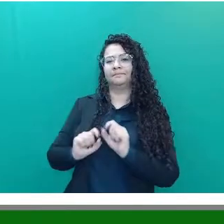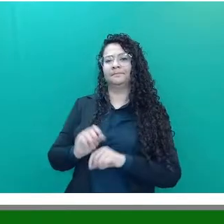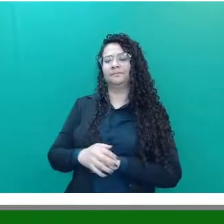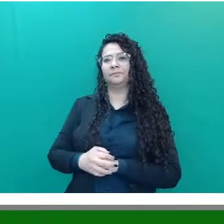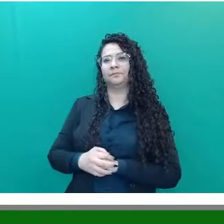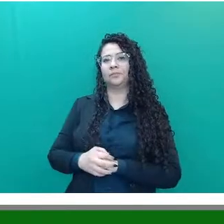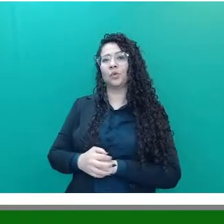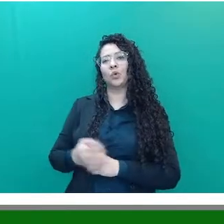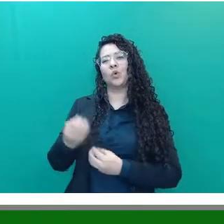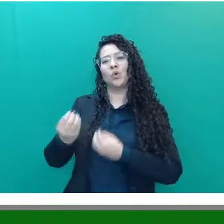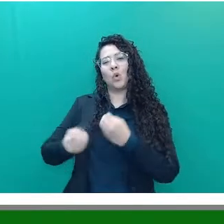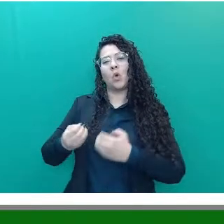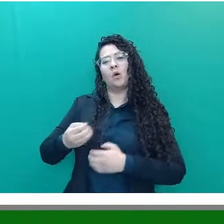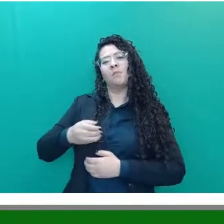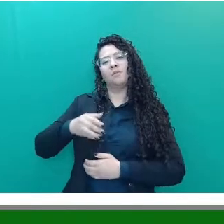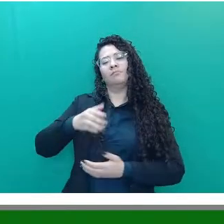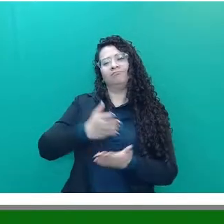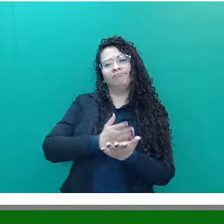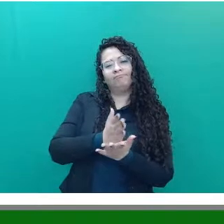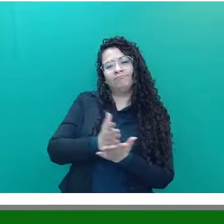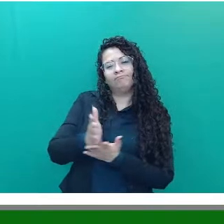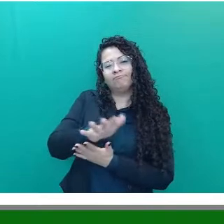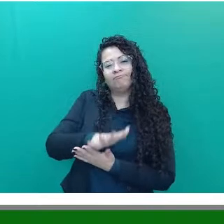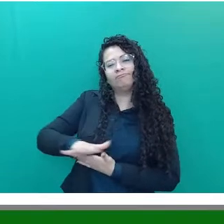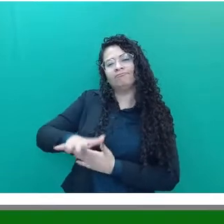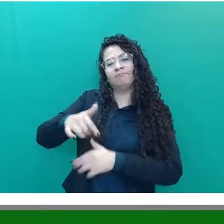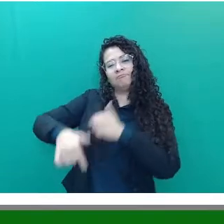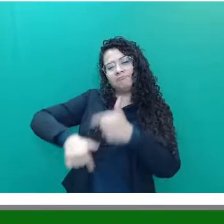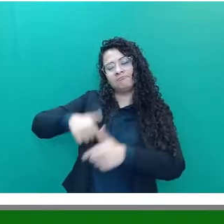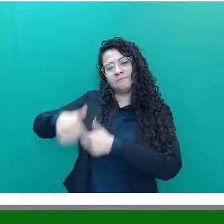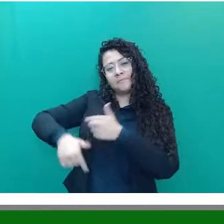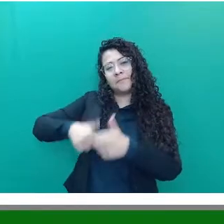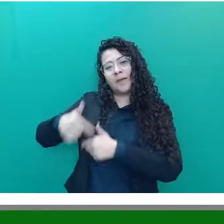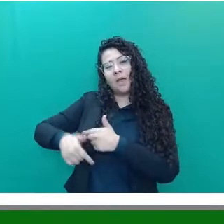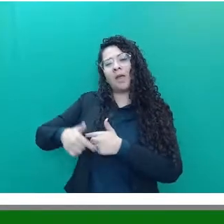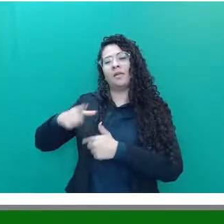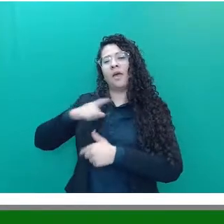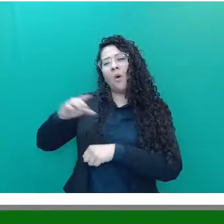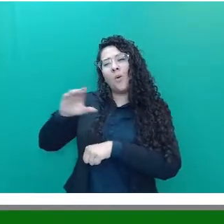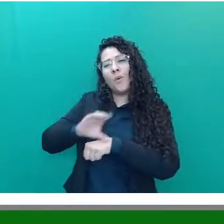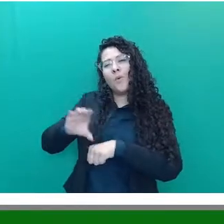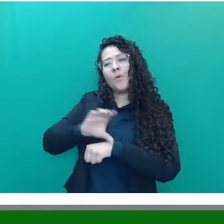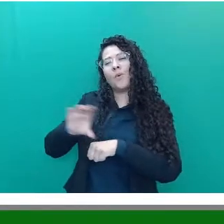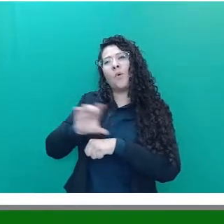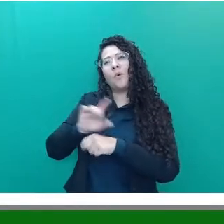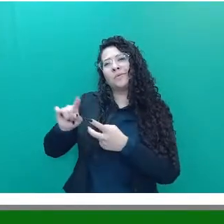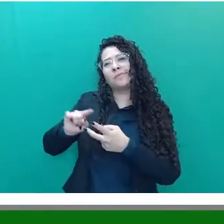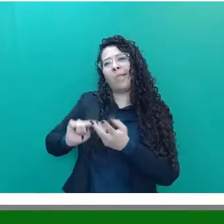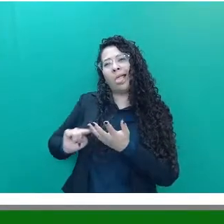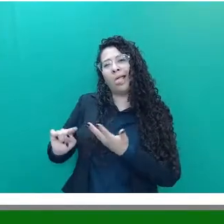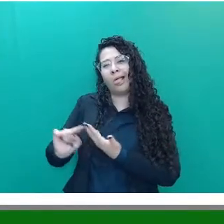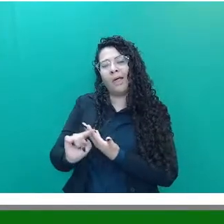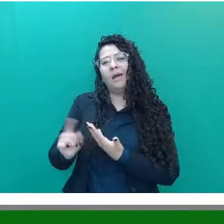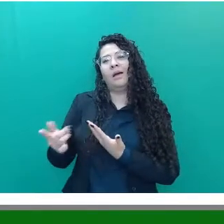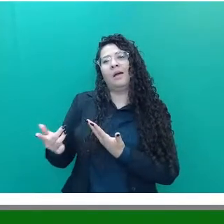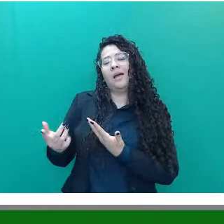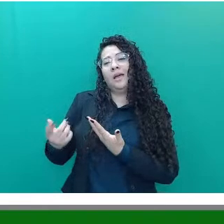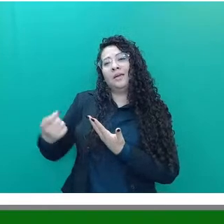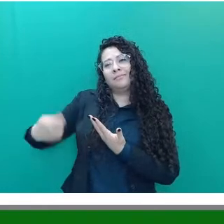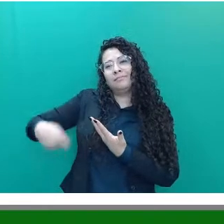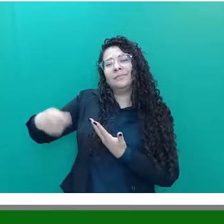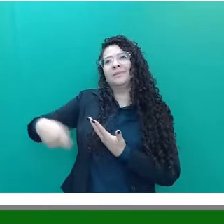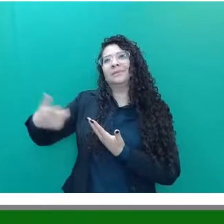mercado de trabalho tensiona os cursos, né, no sentido da adequação, da necessidade de ver